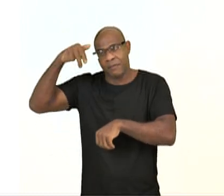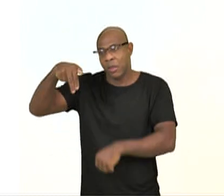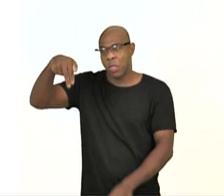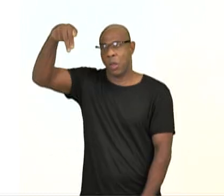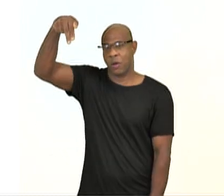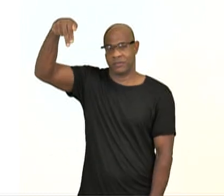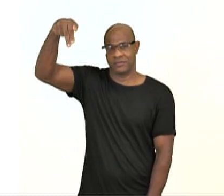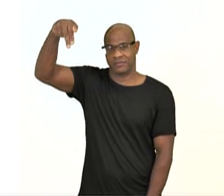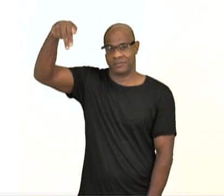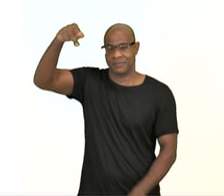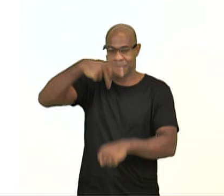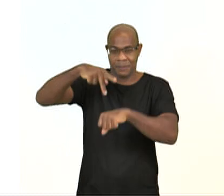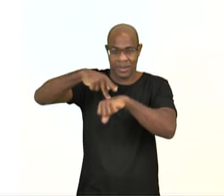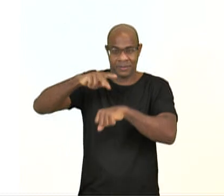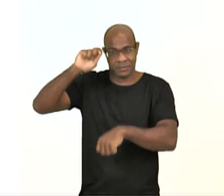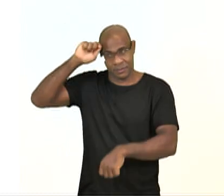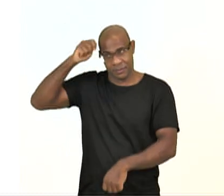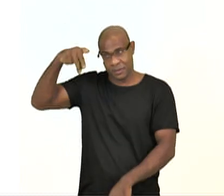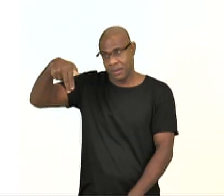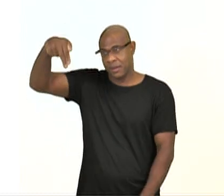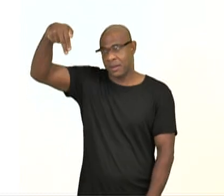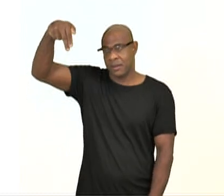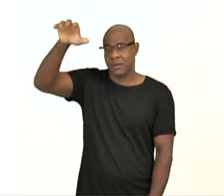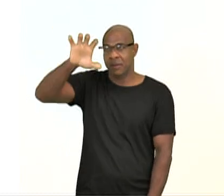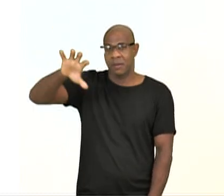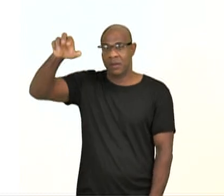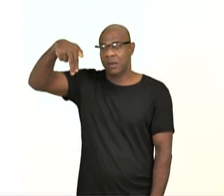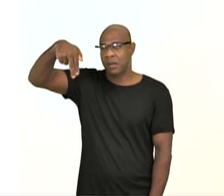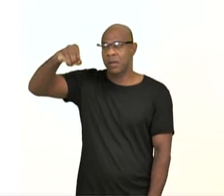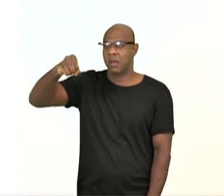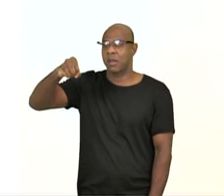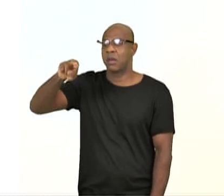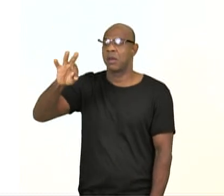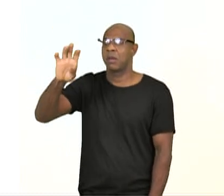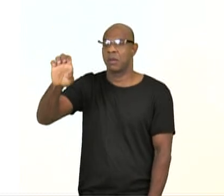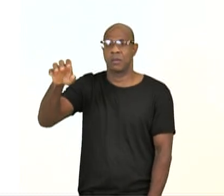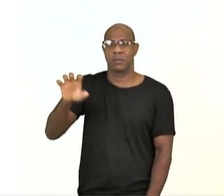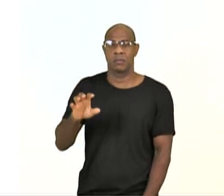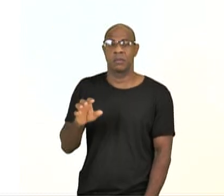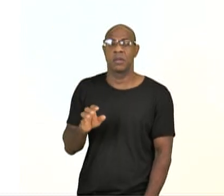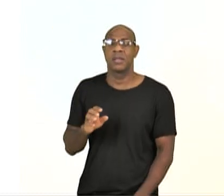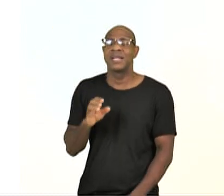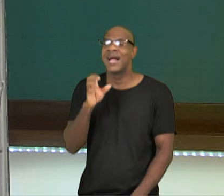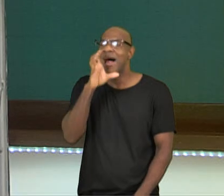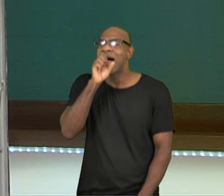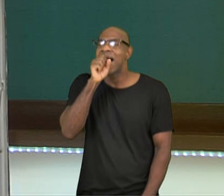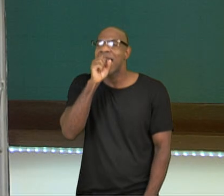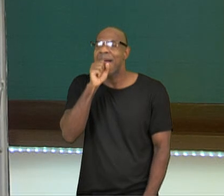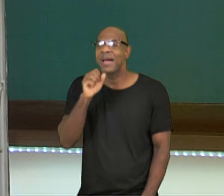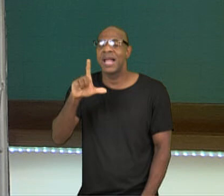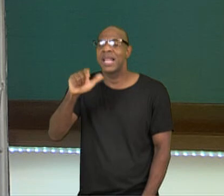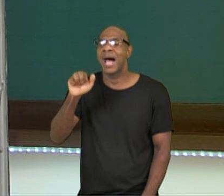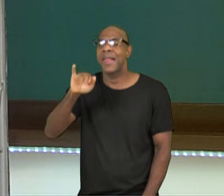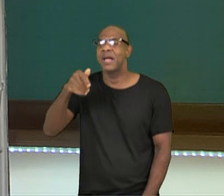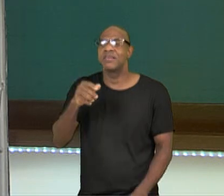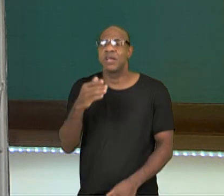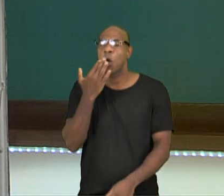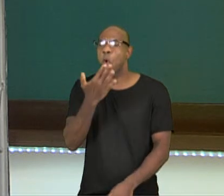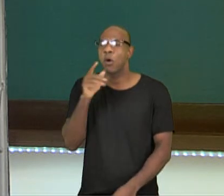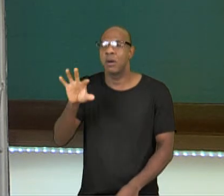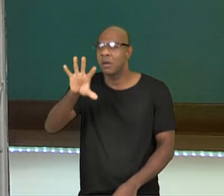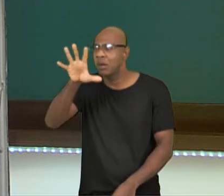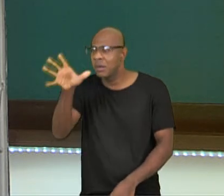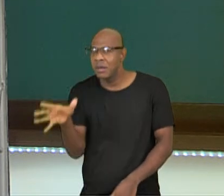tá? Aqui, essa parte em laranja, ela é chamada de África subsaariana. Por quê?